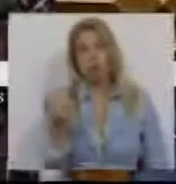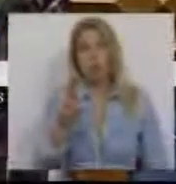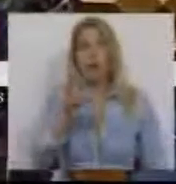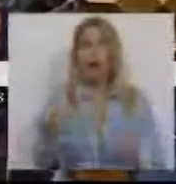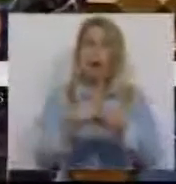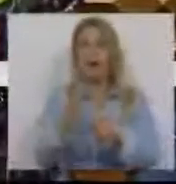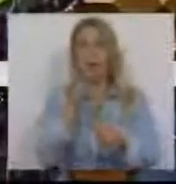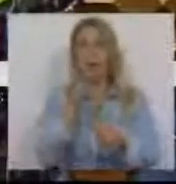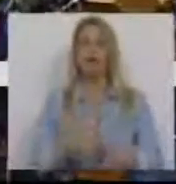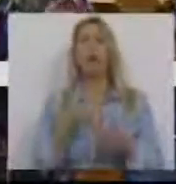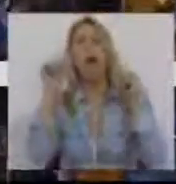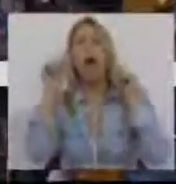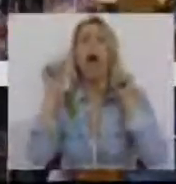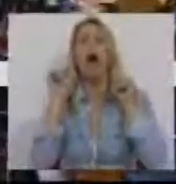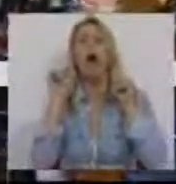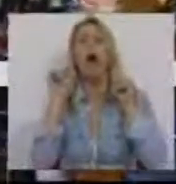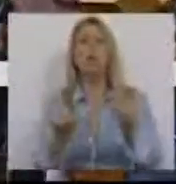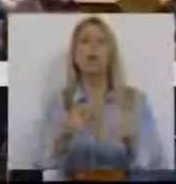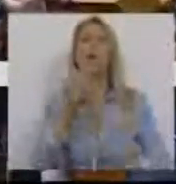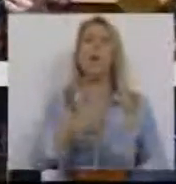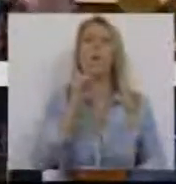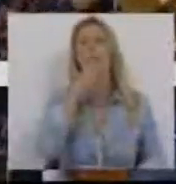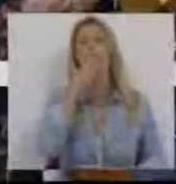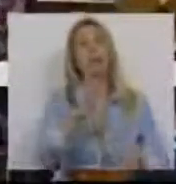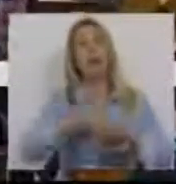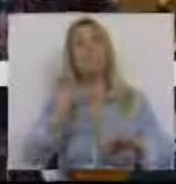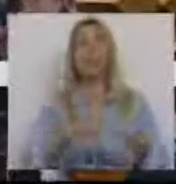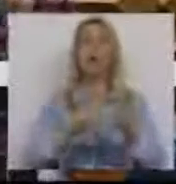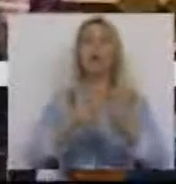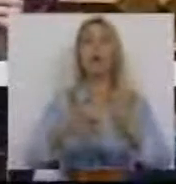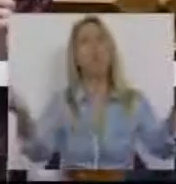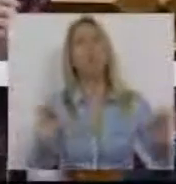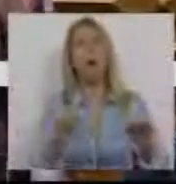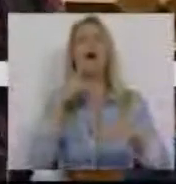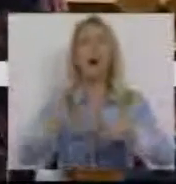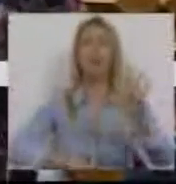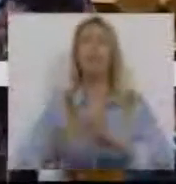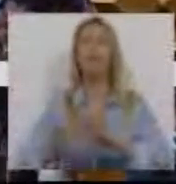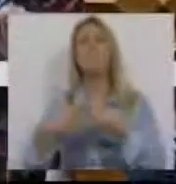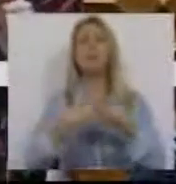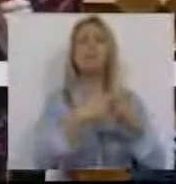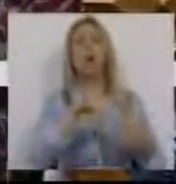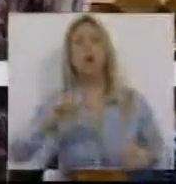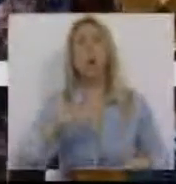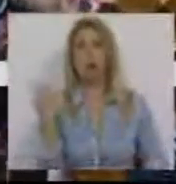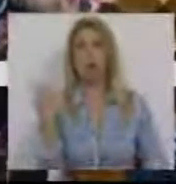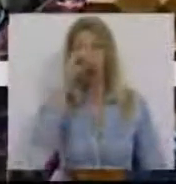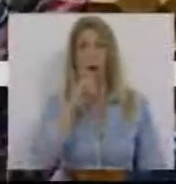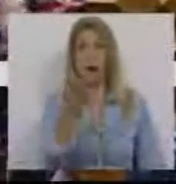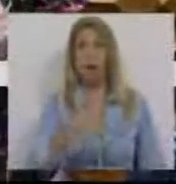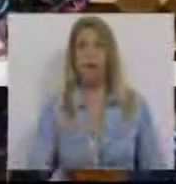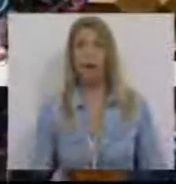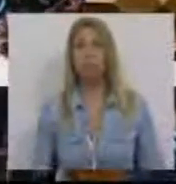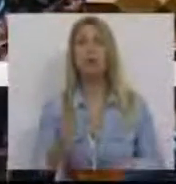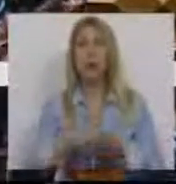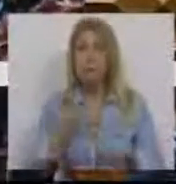Partido Socialista de dizer que, face à falta de técnicos, isto ia lá com parcerias locais. Nós lembramos-nos disso. E exatamente por